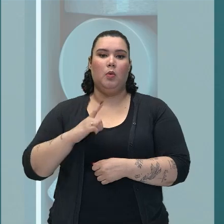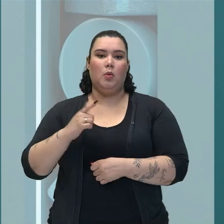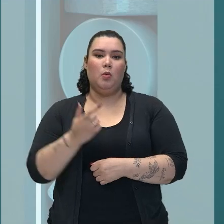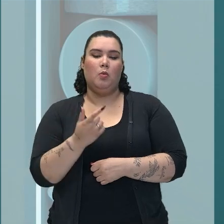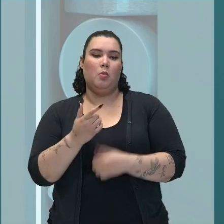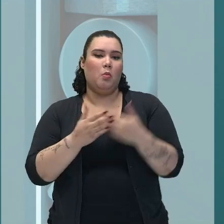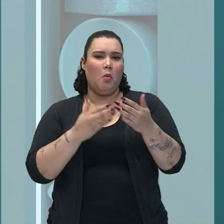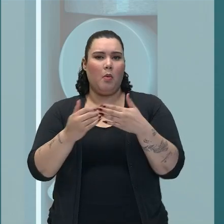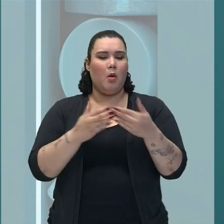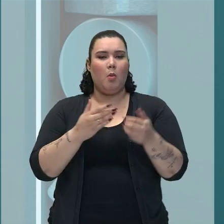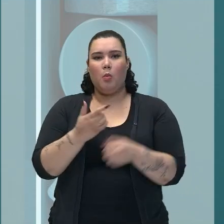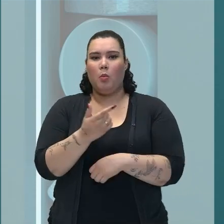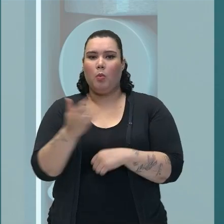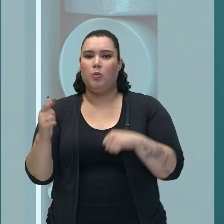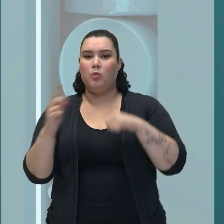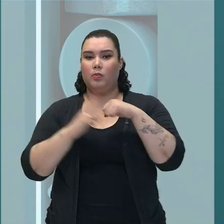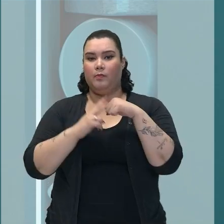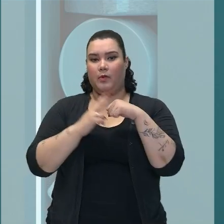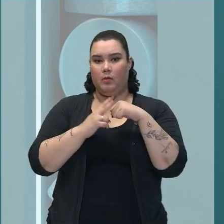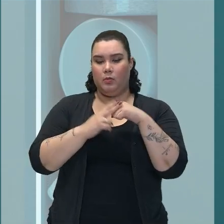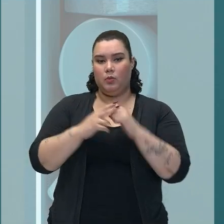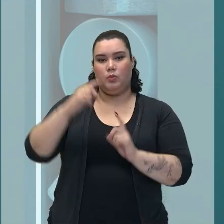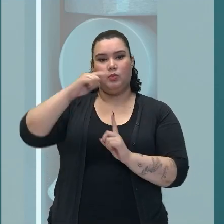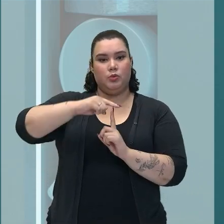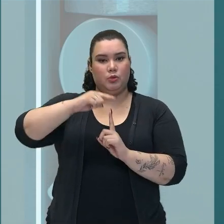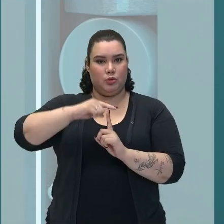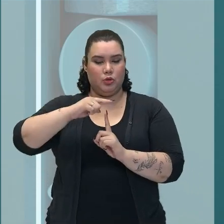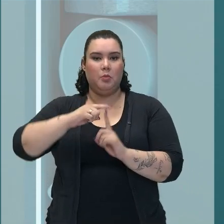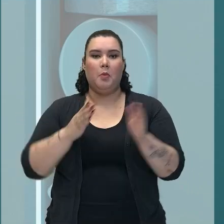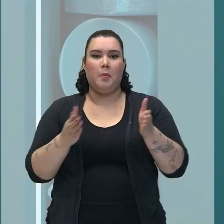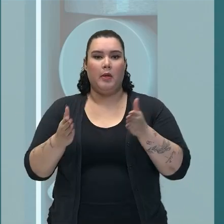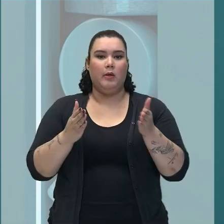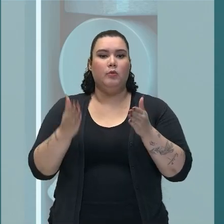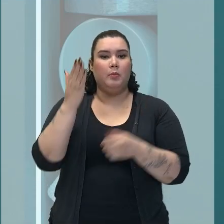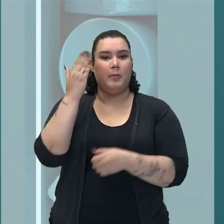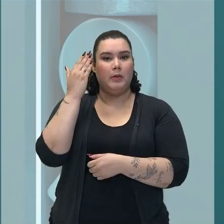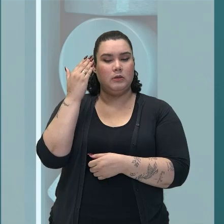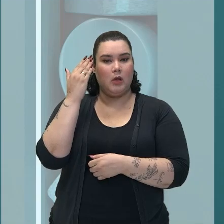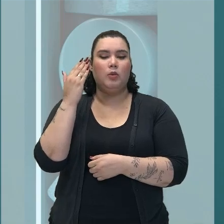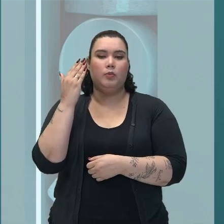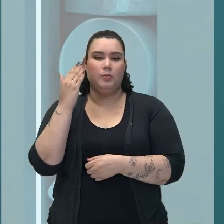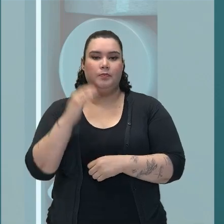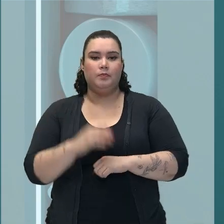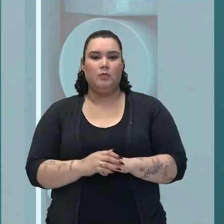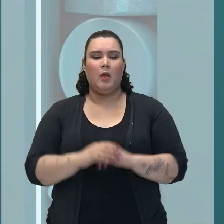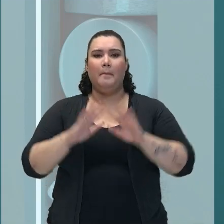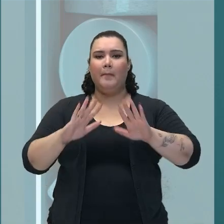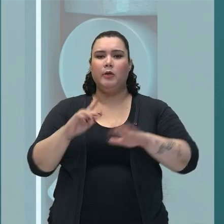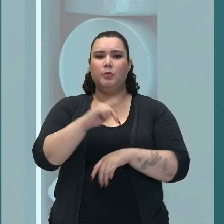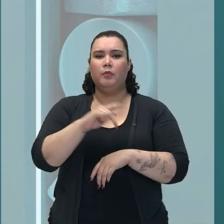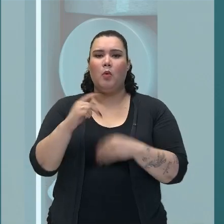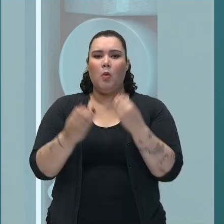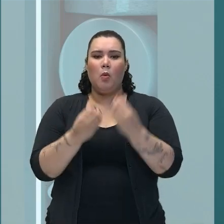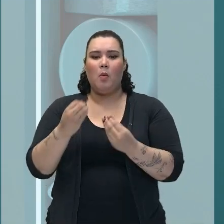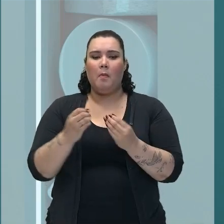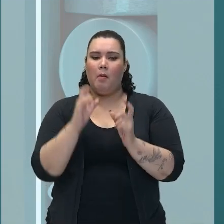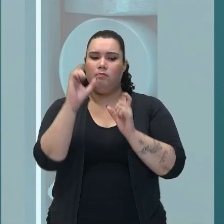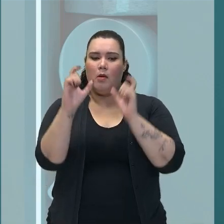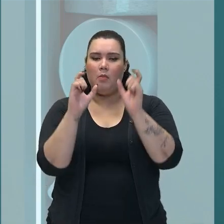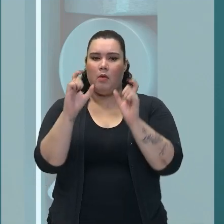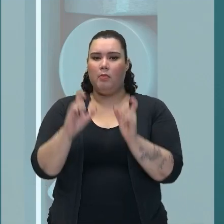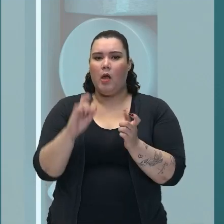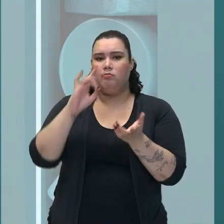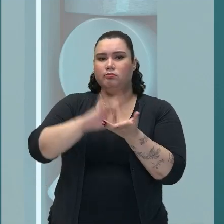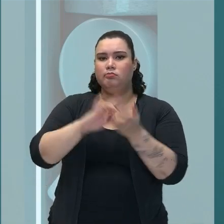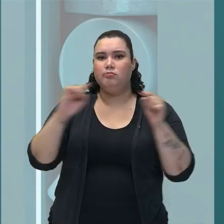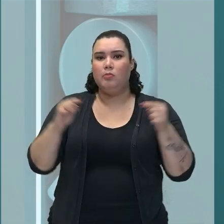de qualquer verbo que seja, né? No pretérito imperfeito de indicativo. Professor, e como se conjuga de fato esse verbo? Quais